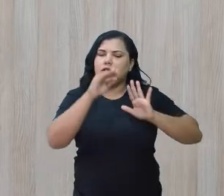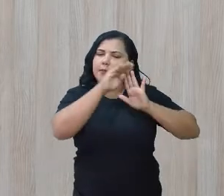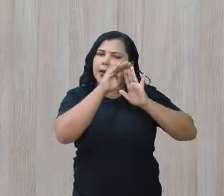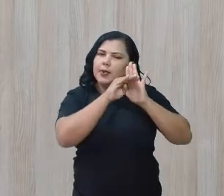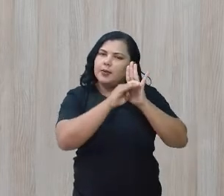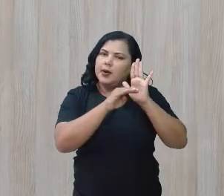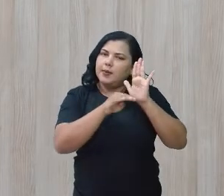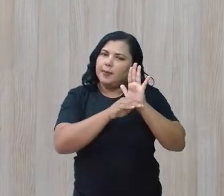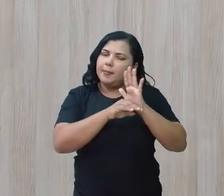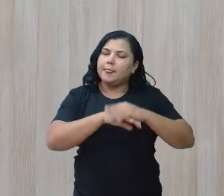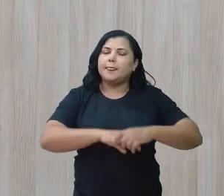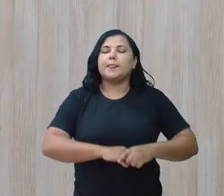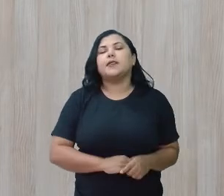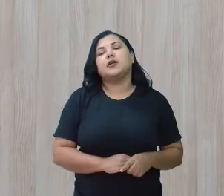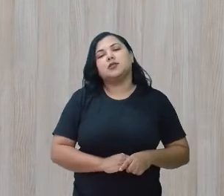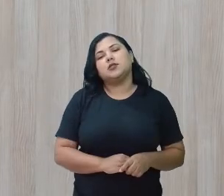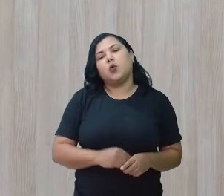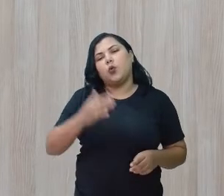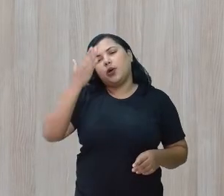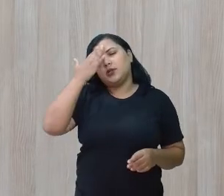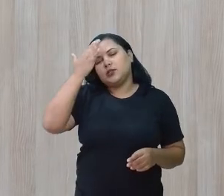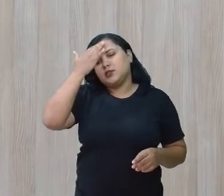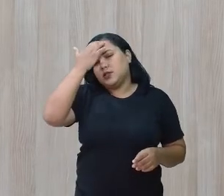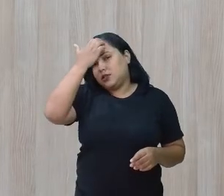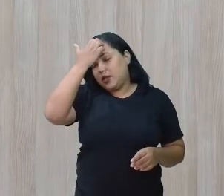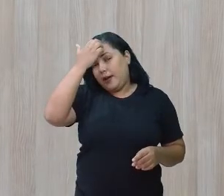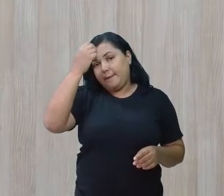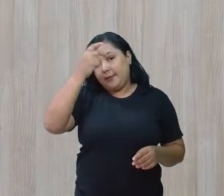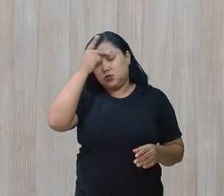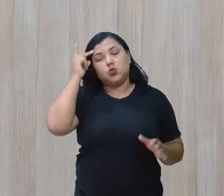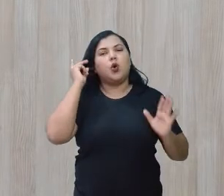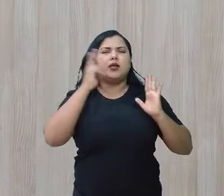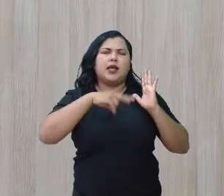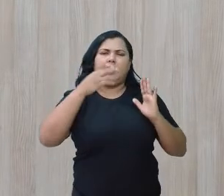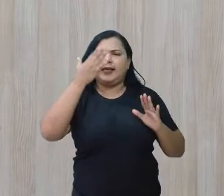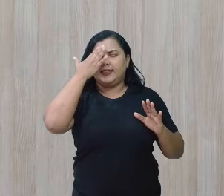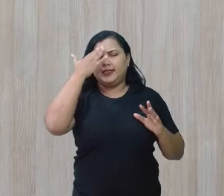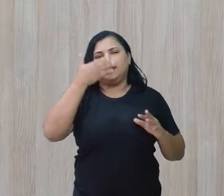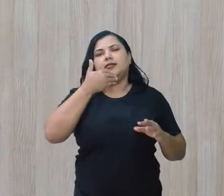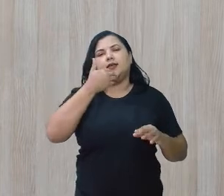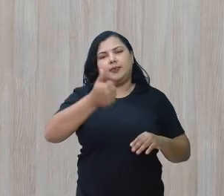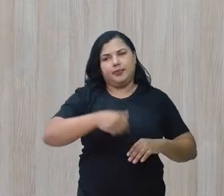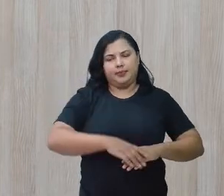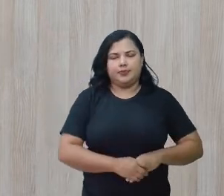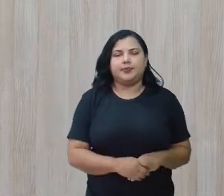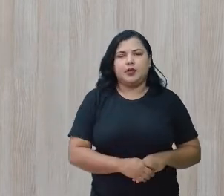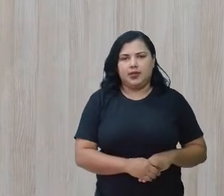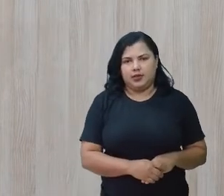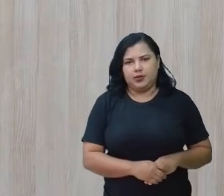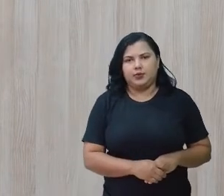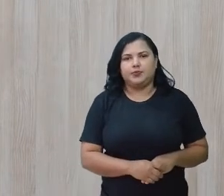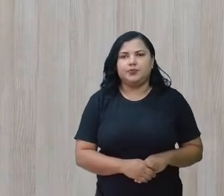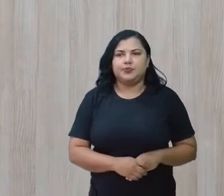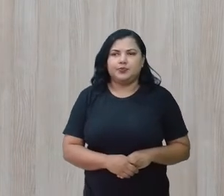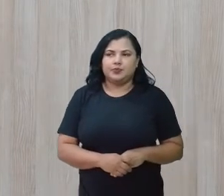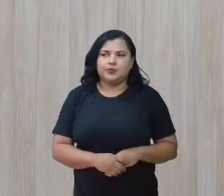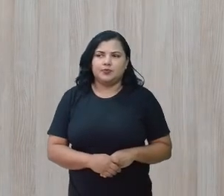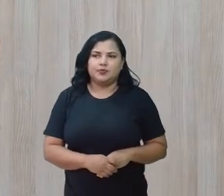ordem, torna a compreensão para o leitor, né, para a pessoa que está acompanhando a história, muito mais sensível, muito mais